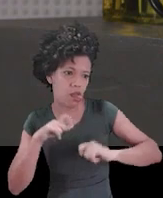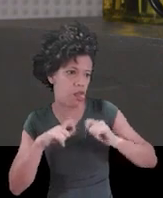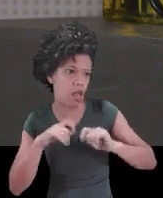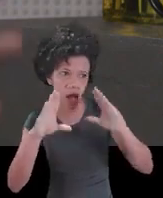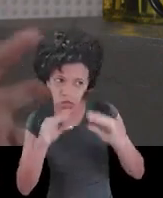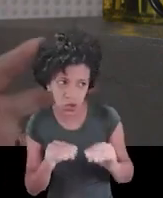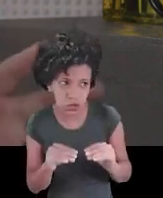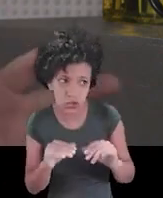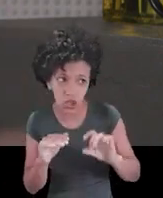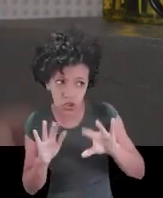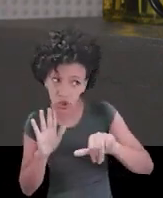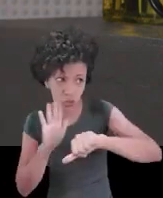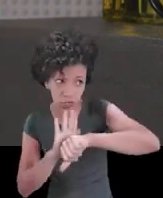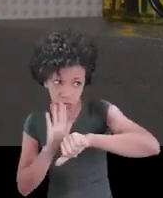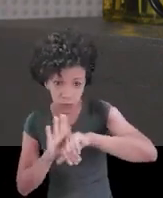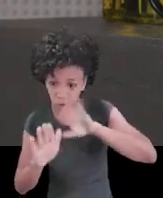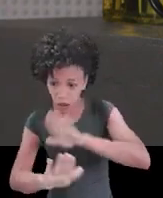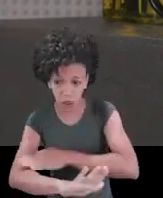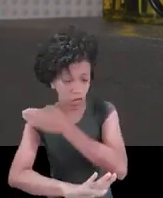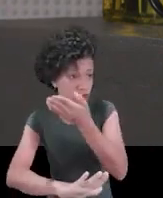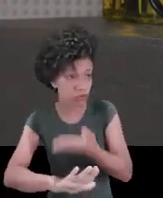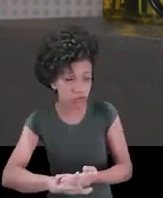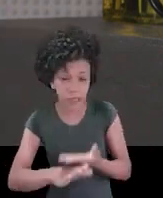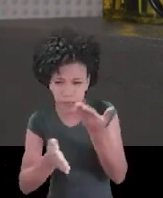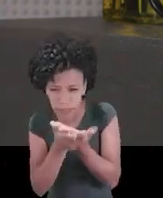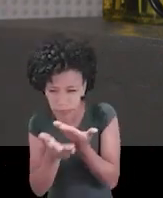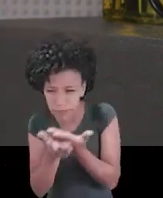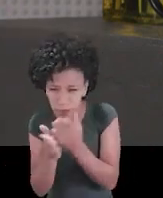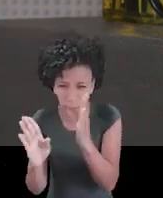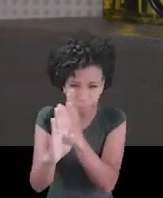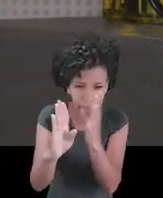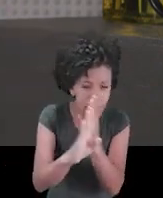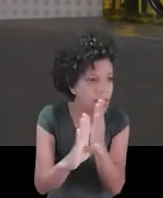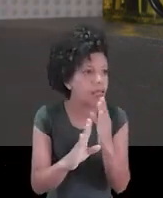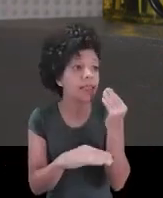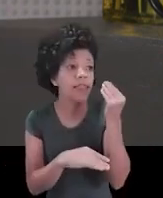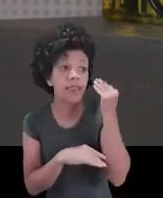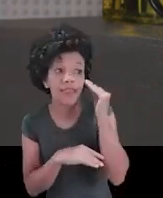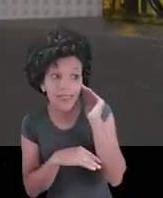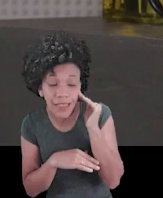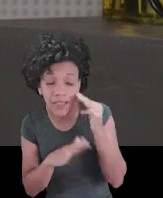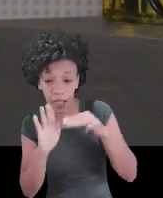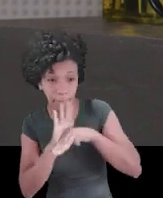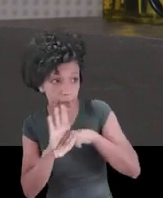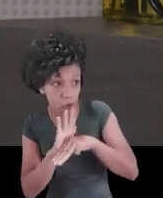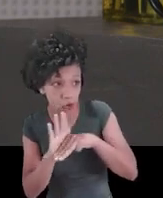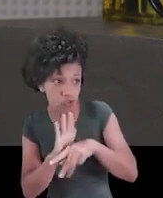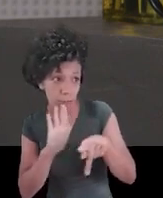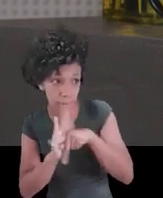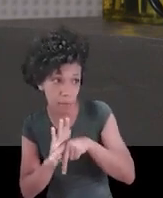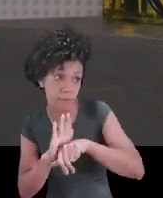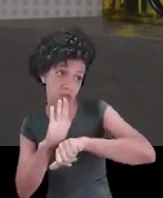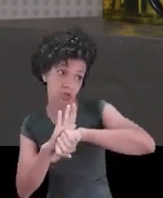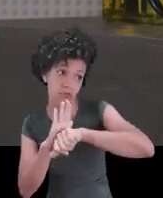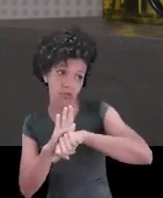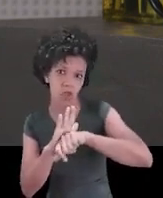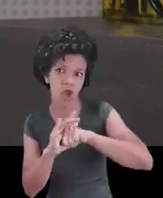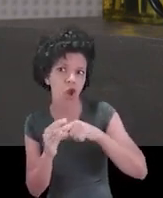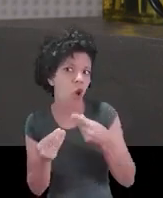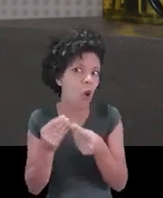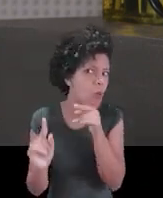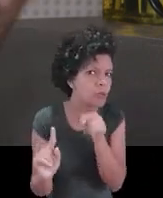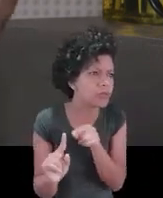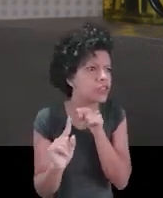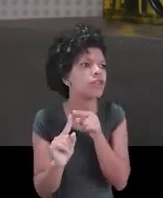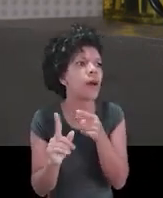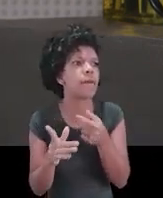só todo o crime então eu tenho que entender a metodologia de ciclismo em sua essência A Essência dele para